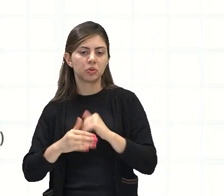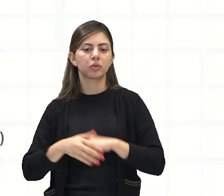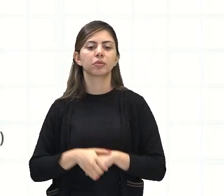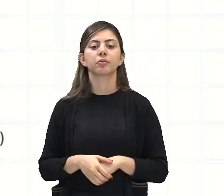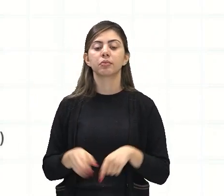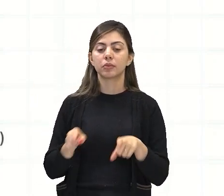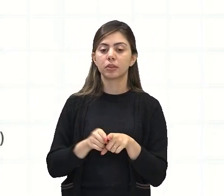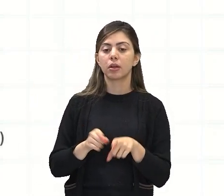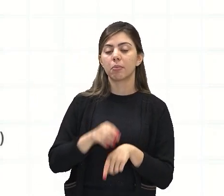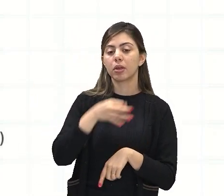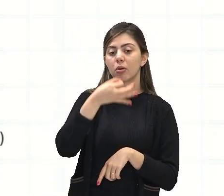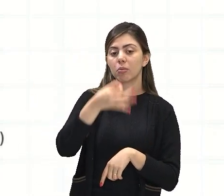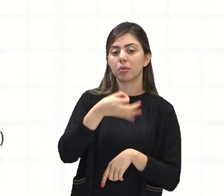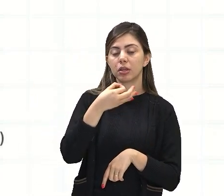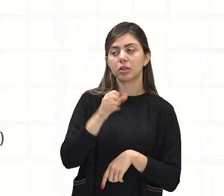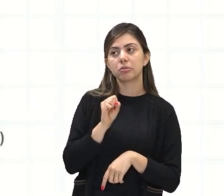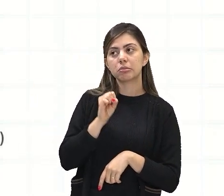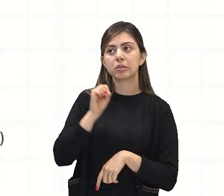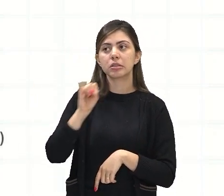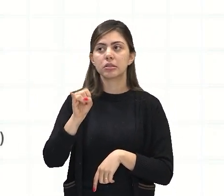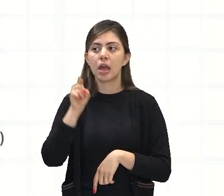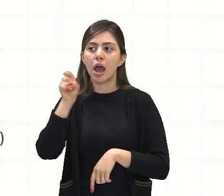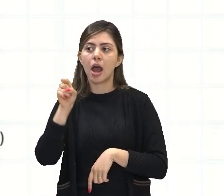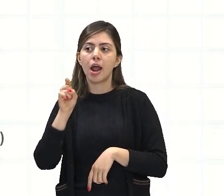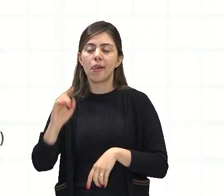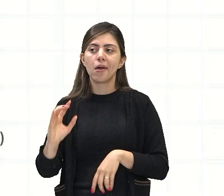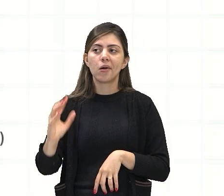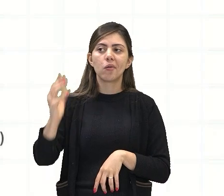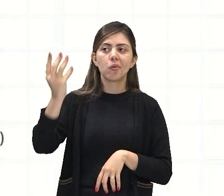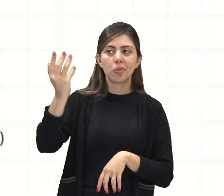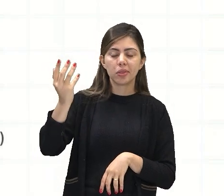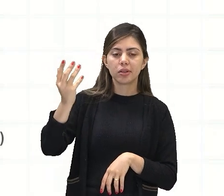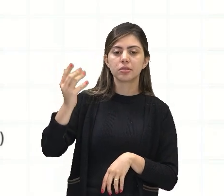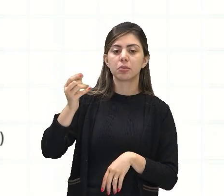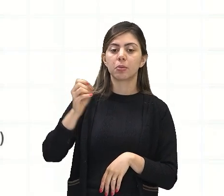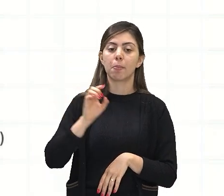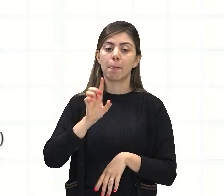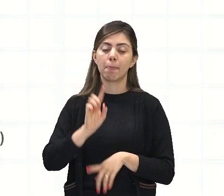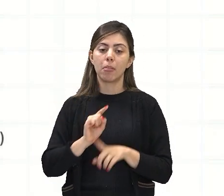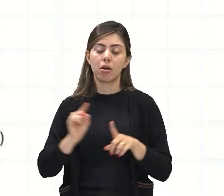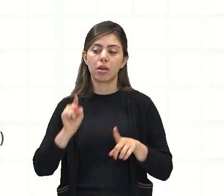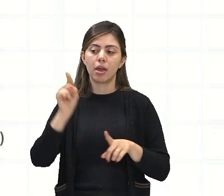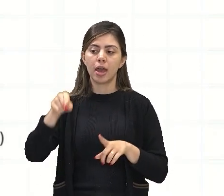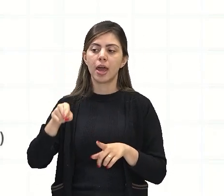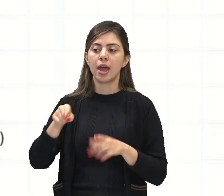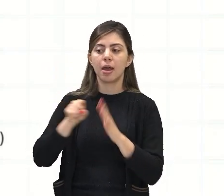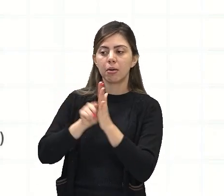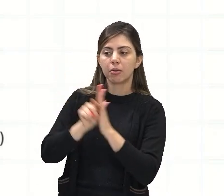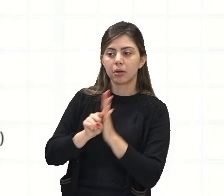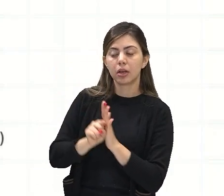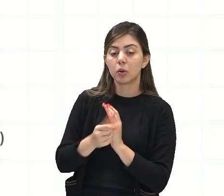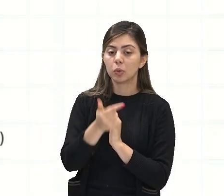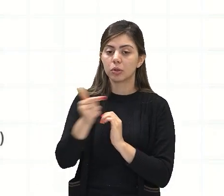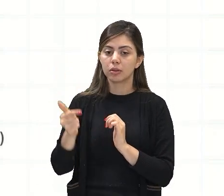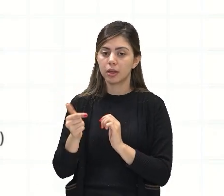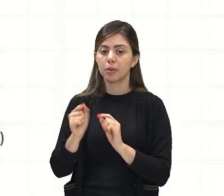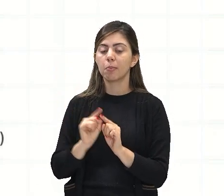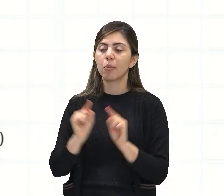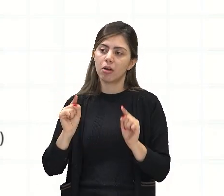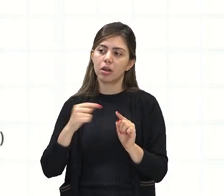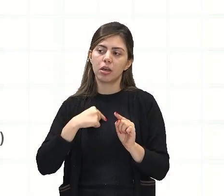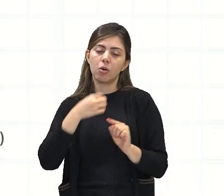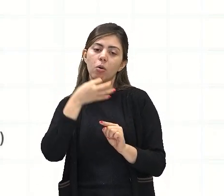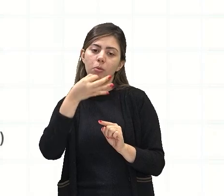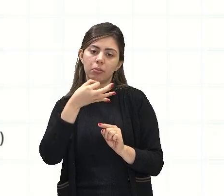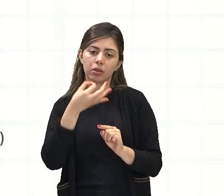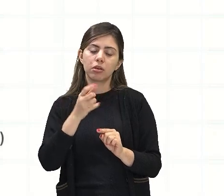diz respeito a uma hipótese, a uma ideia que não foi verificada ou sem um fundamento científico, é